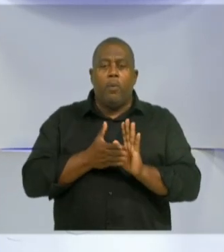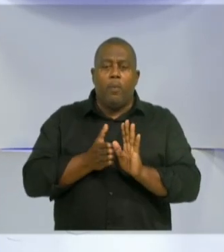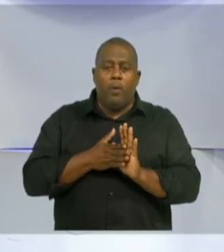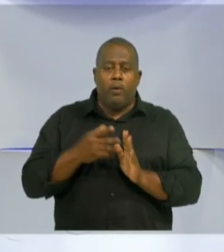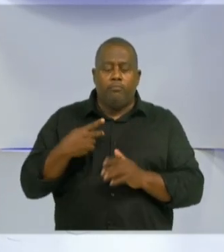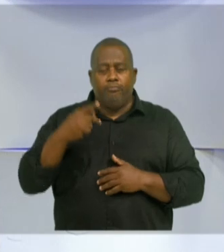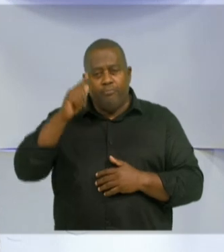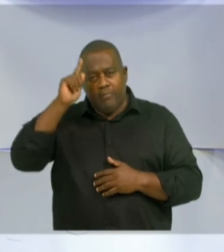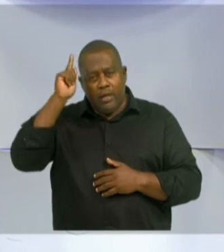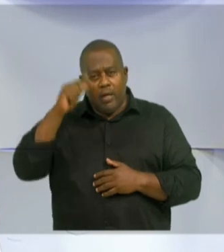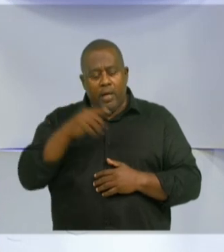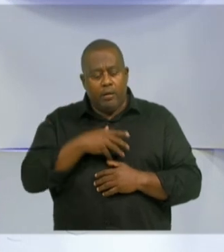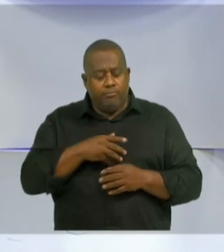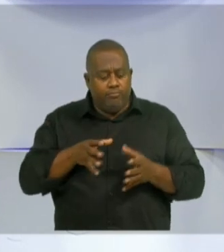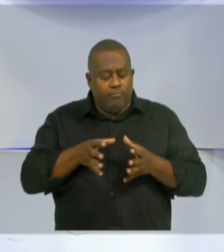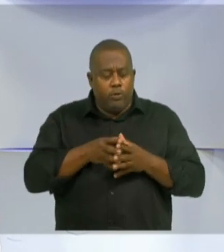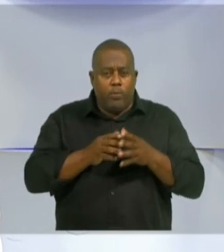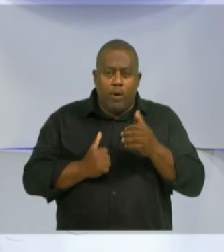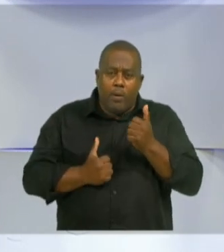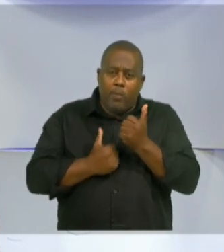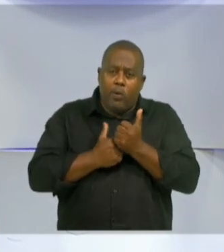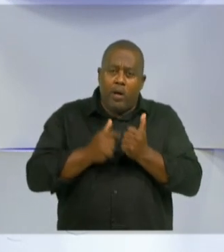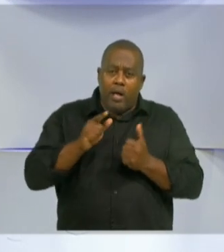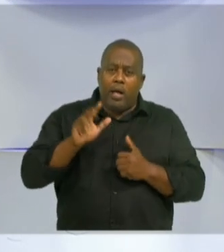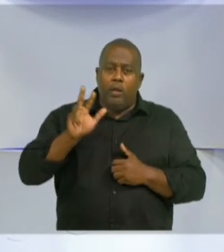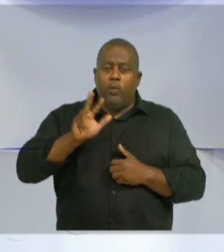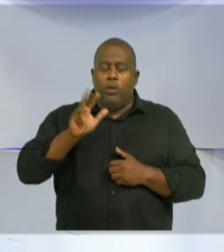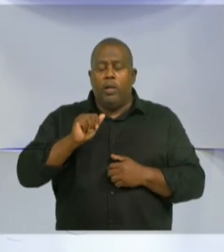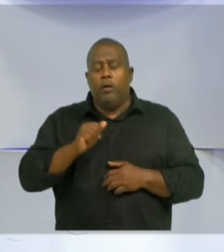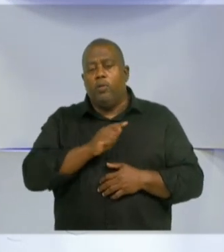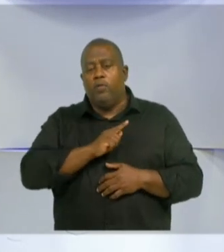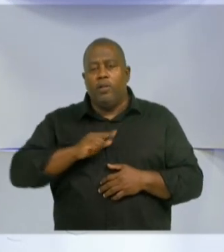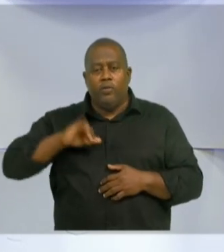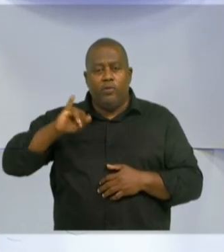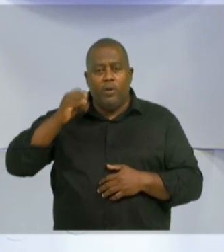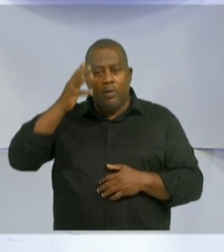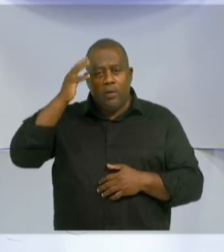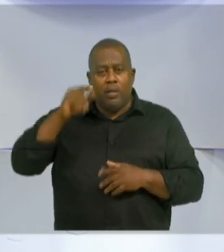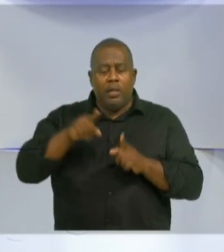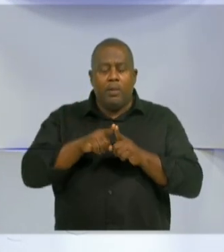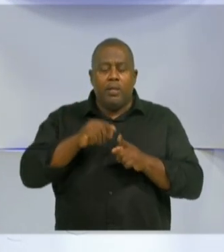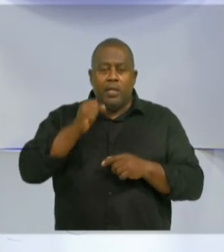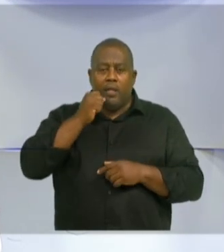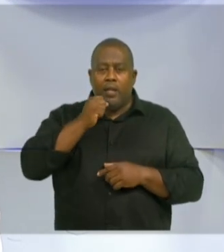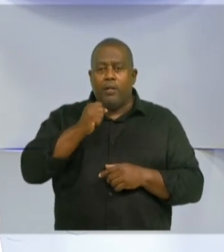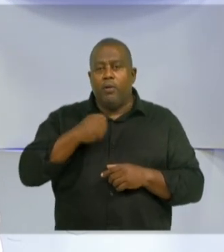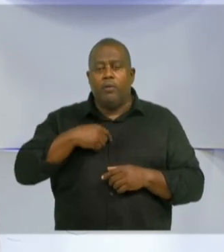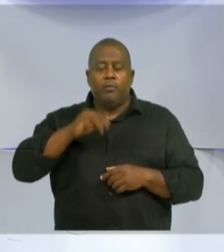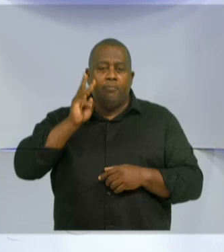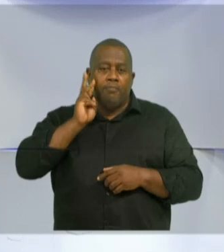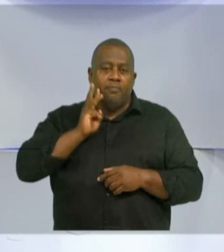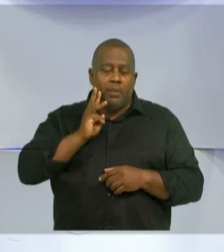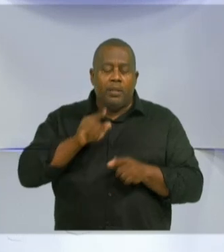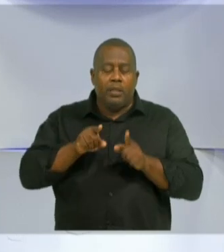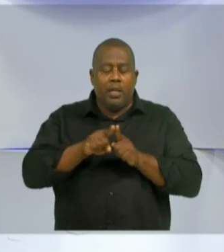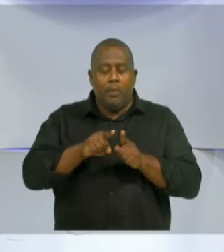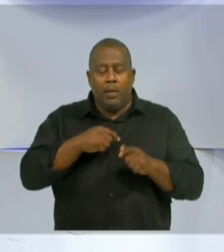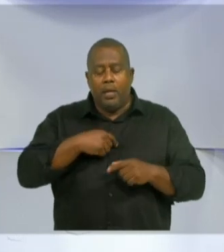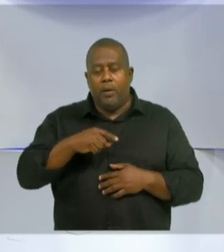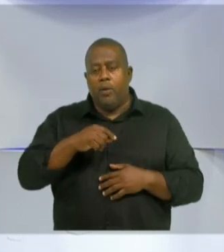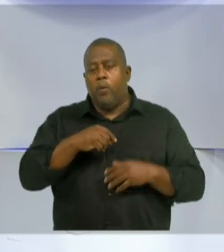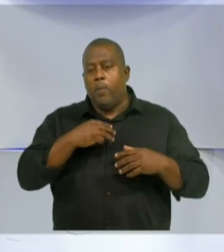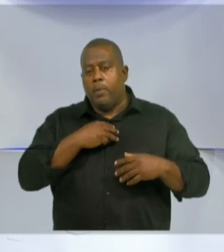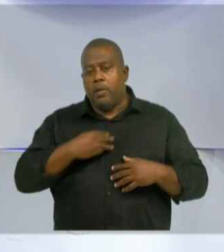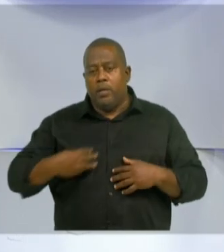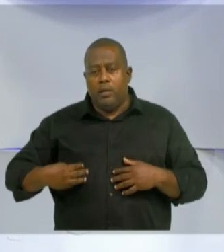X que apoiar por Lula aqui em Salvador pelo Governador jônio pelo nosso Senador Jaques Wagner pelo nosso Ministro Rui Costa ota Alencar e